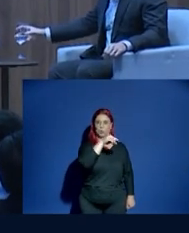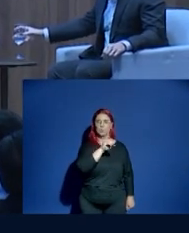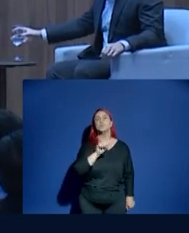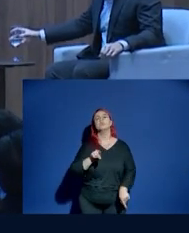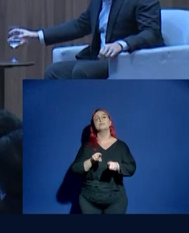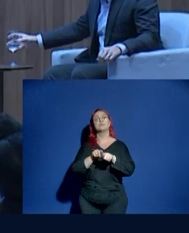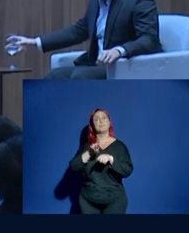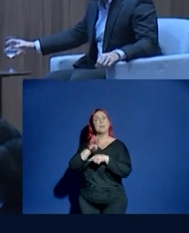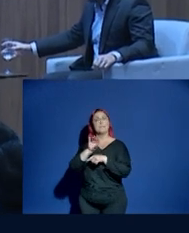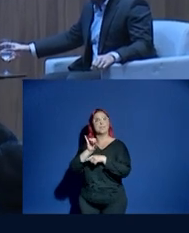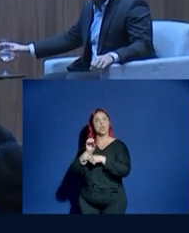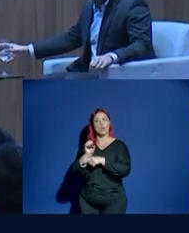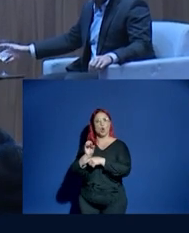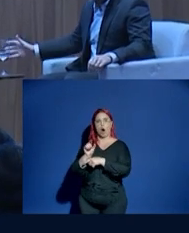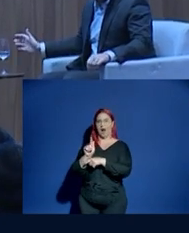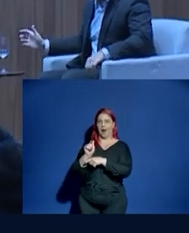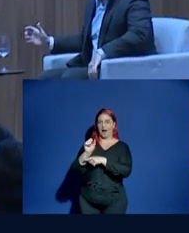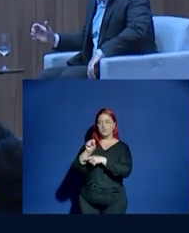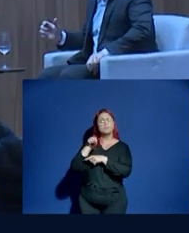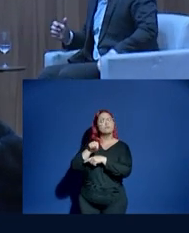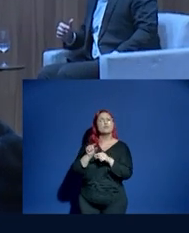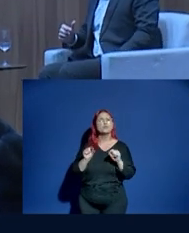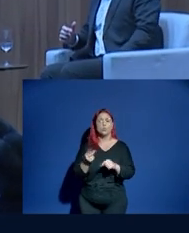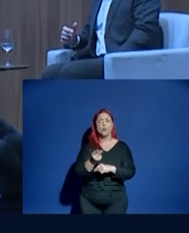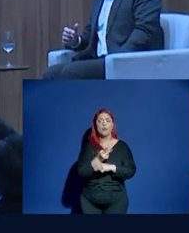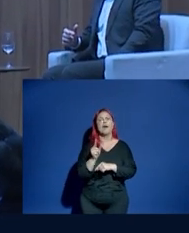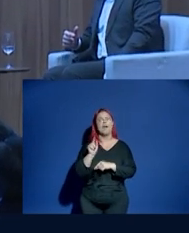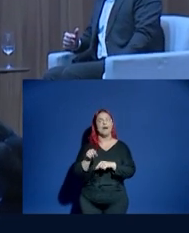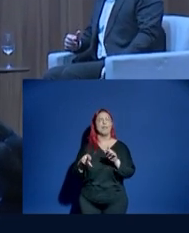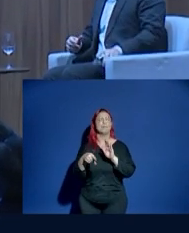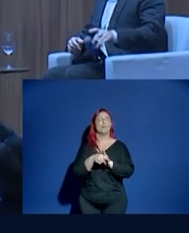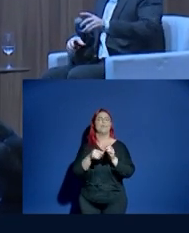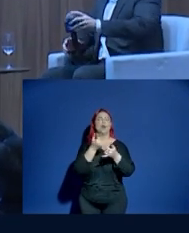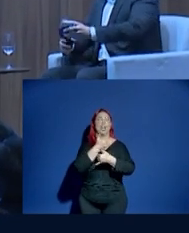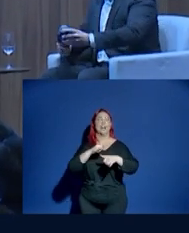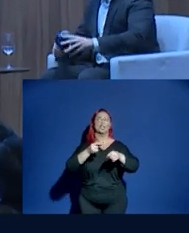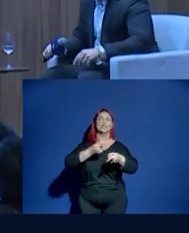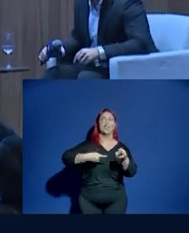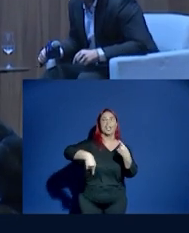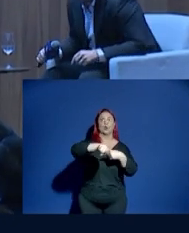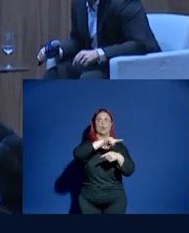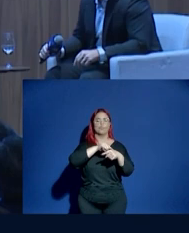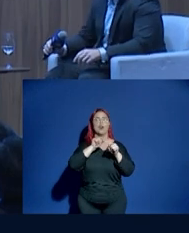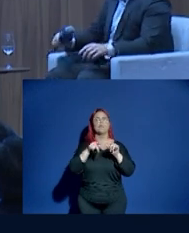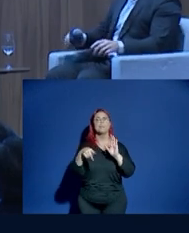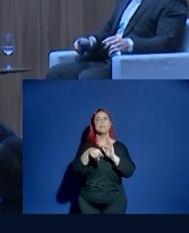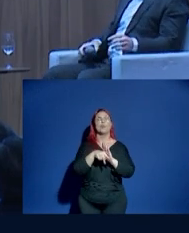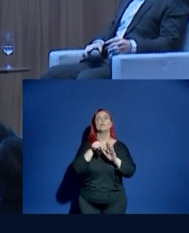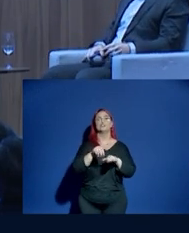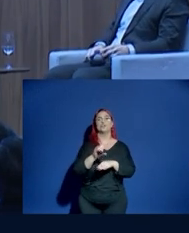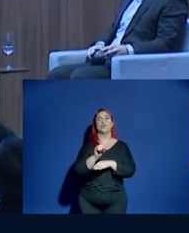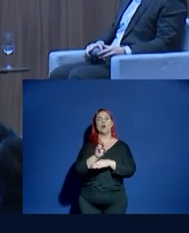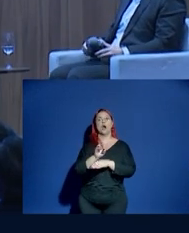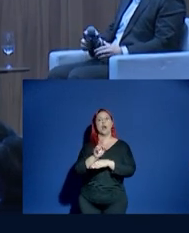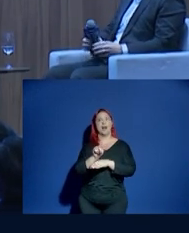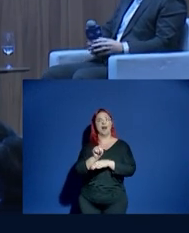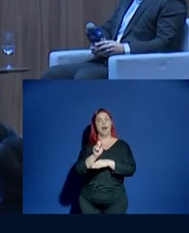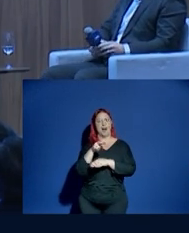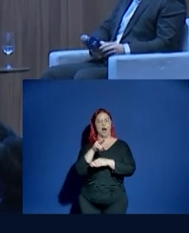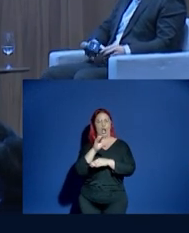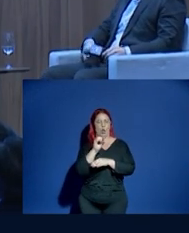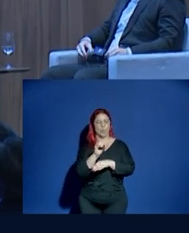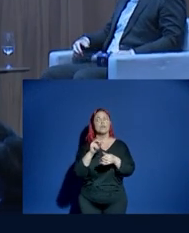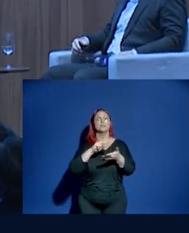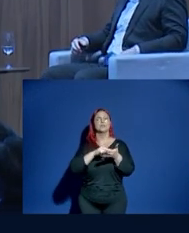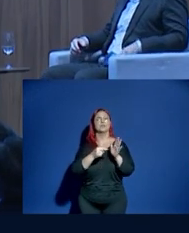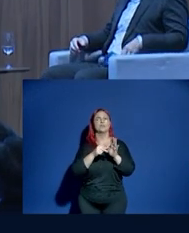biamentando e biogás é basicamente energia renovável feita de resíduo orgânico ou seja um